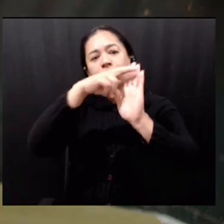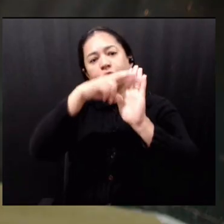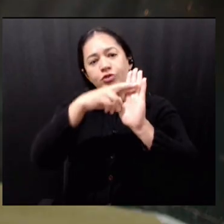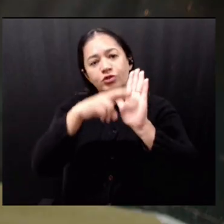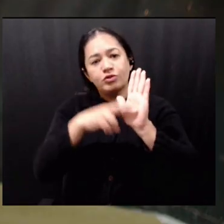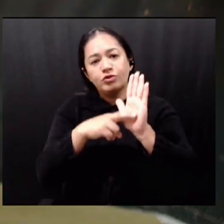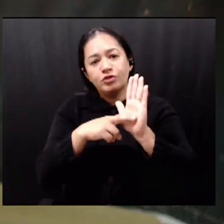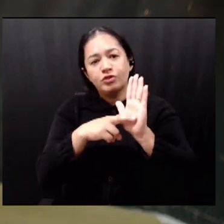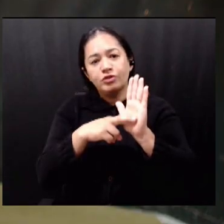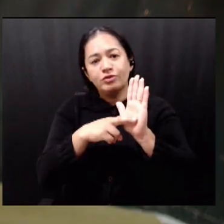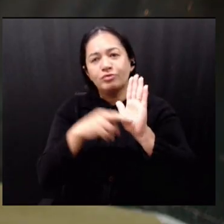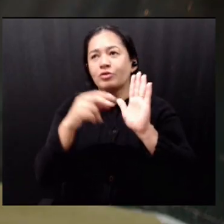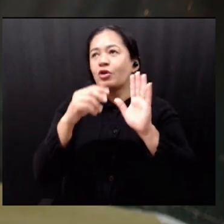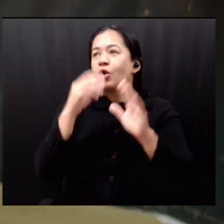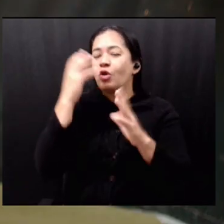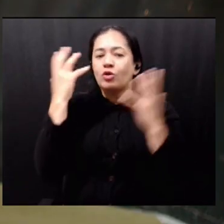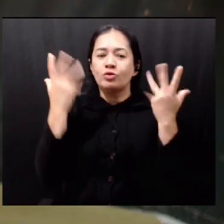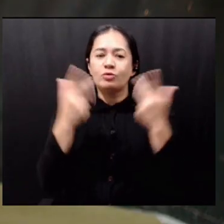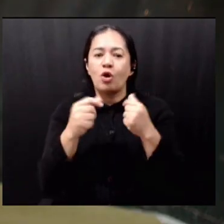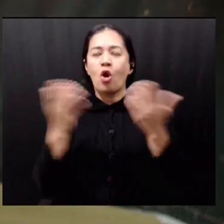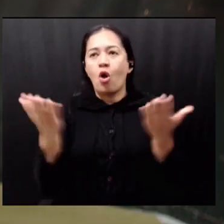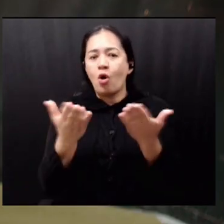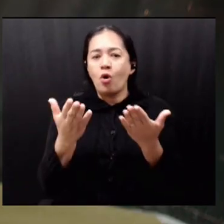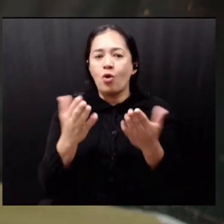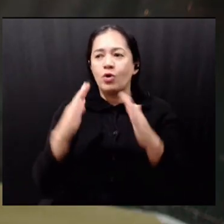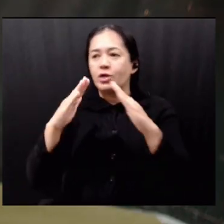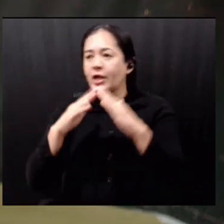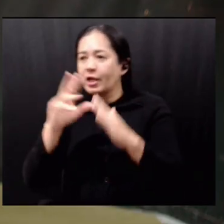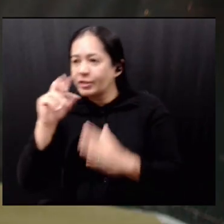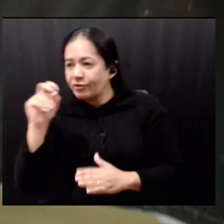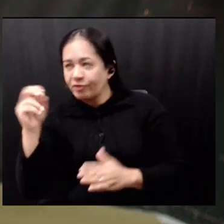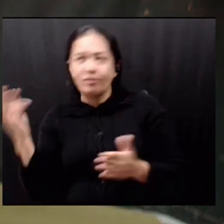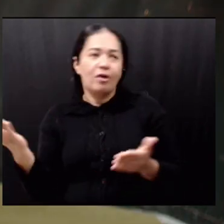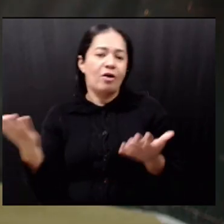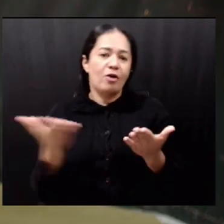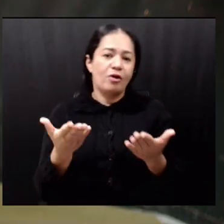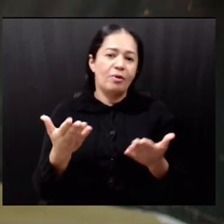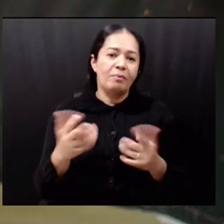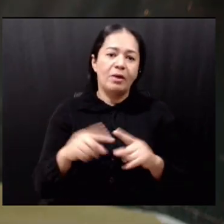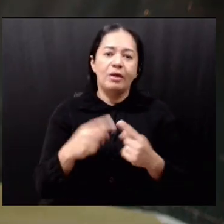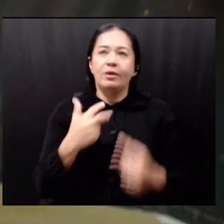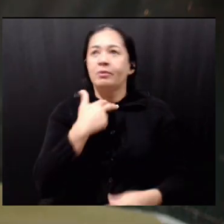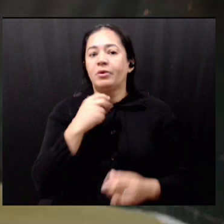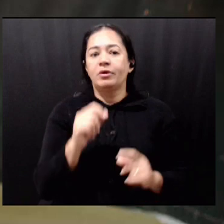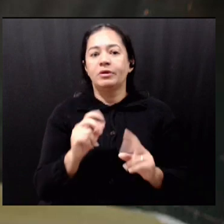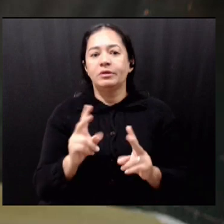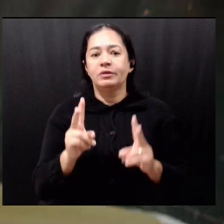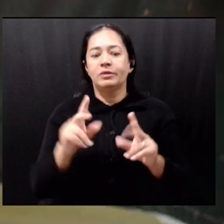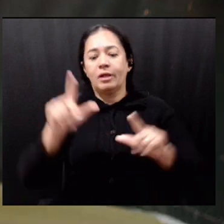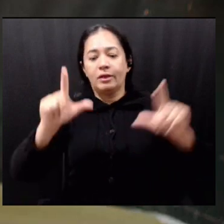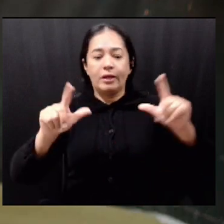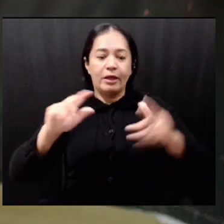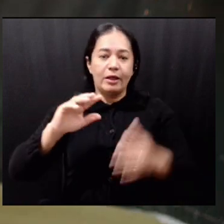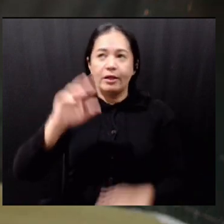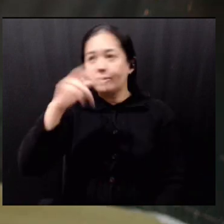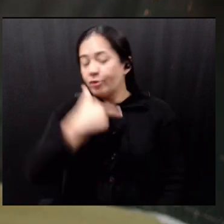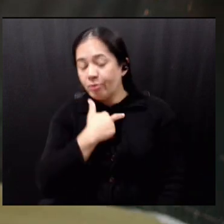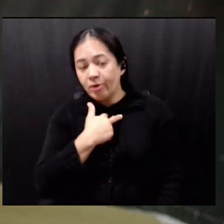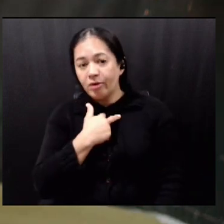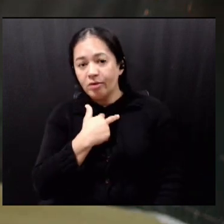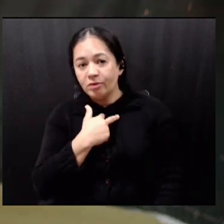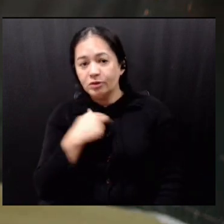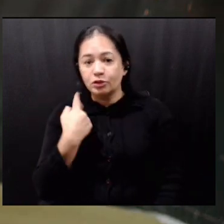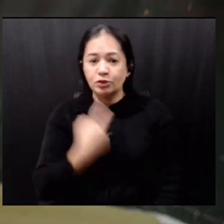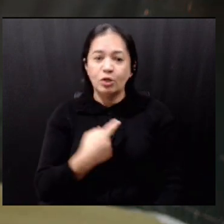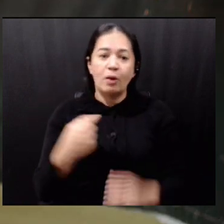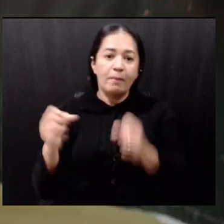bichinho. Hoje você vai na casa da avó, desenha uma vovozinha, mas não pode ficar tanto tempo na tela, desenha um negocinho. Né? A gente pode transformar isso